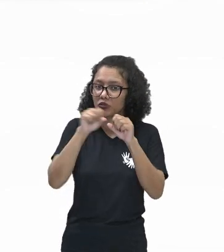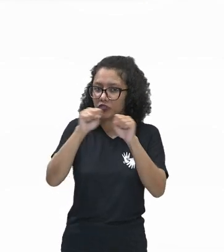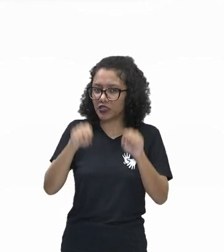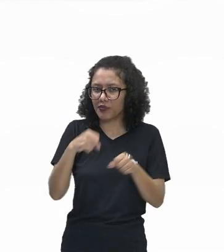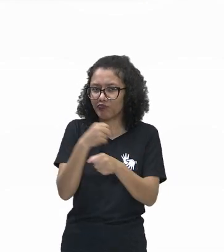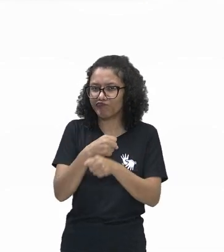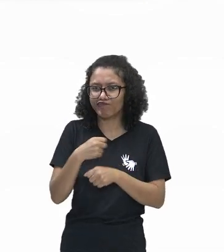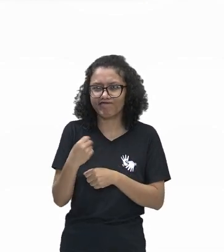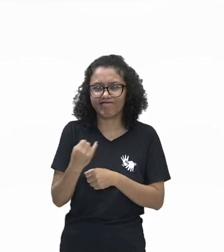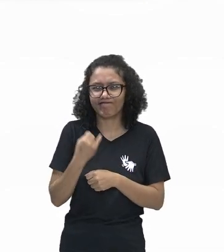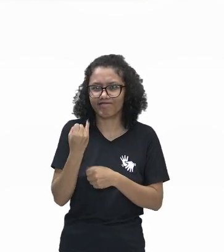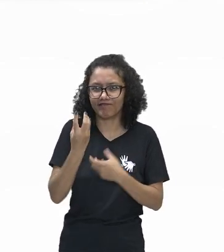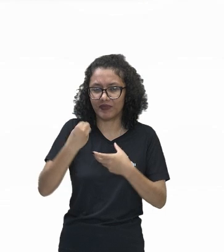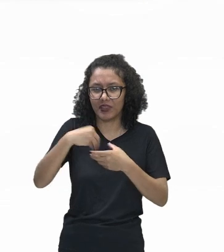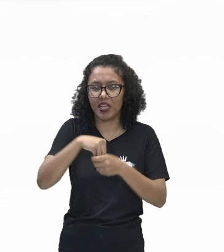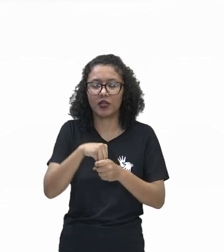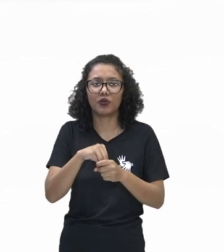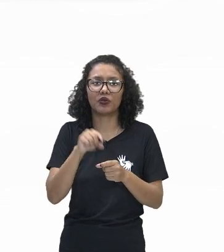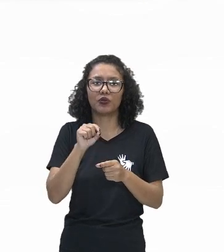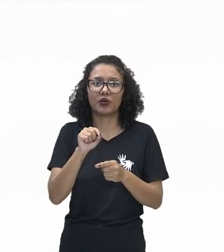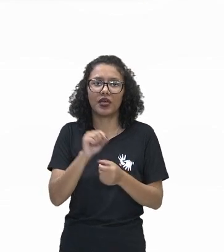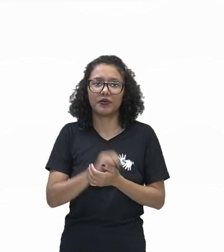na formação